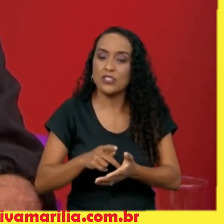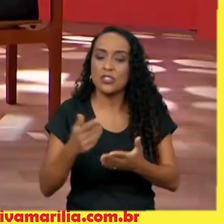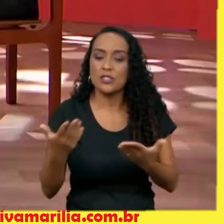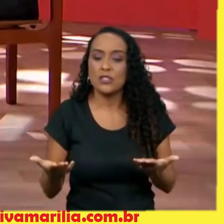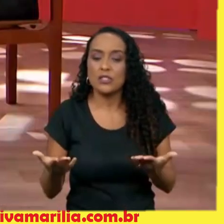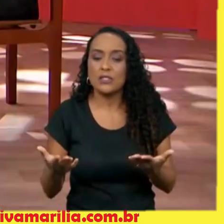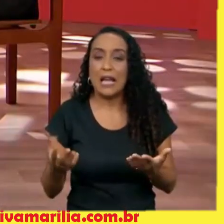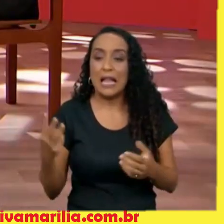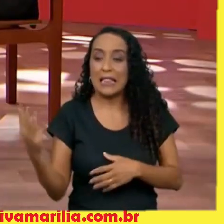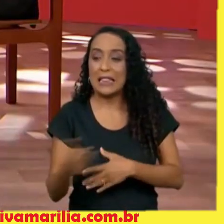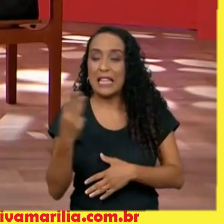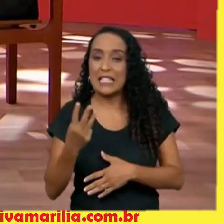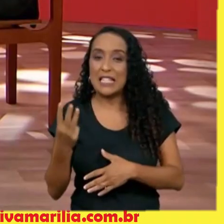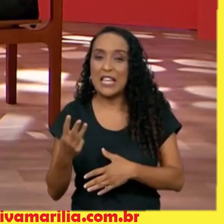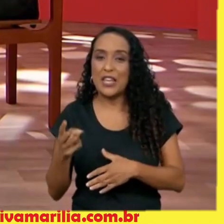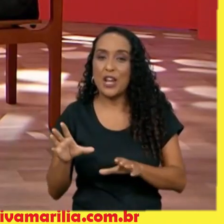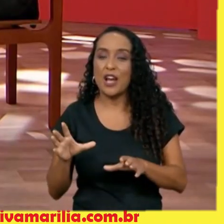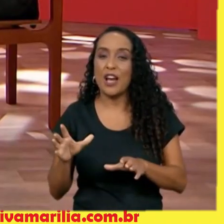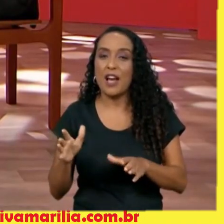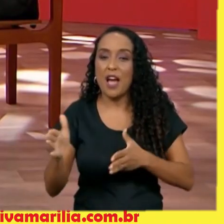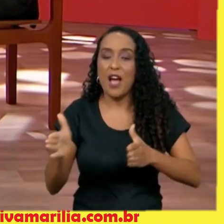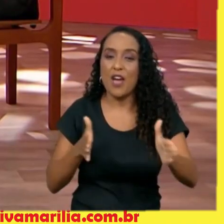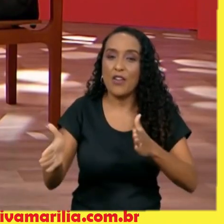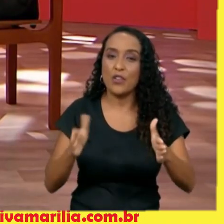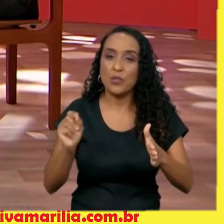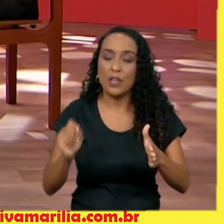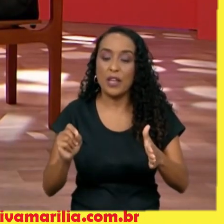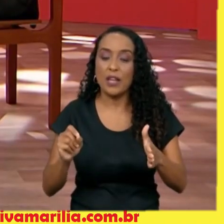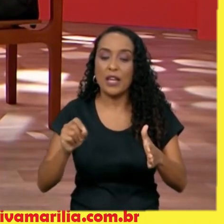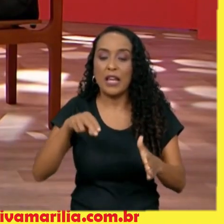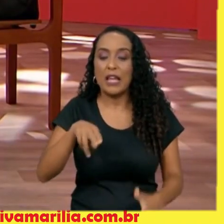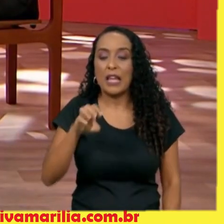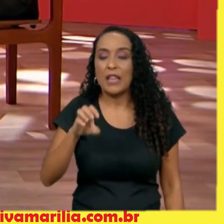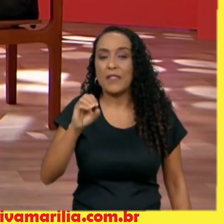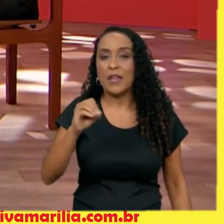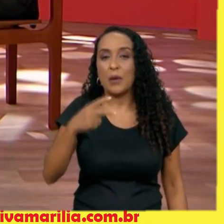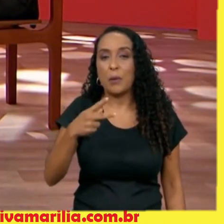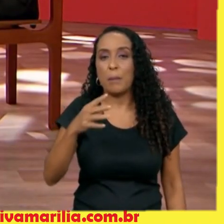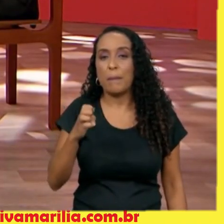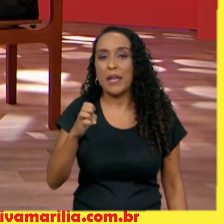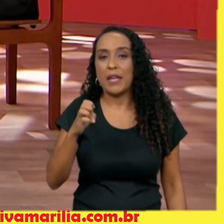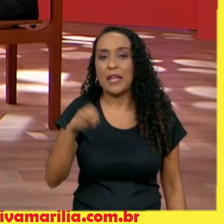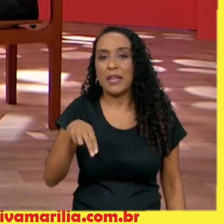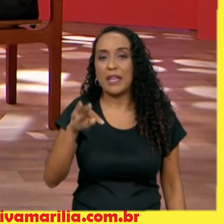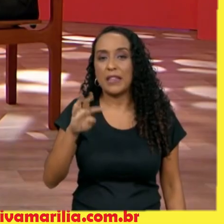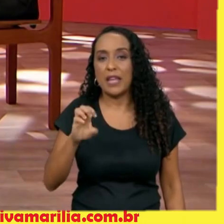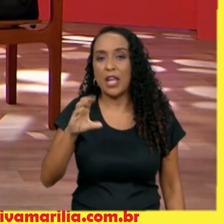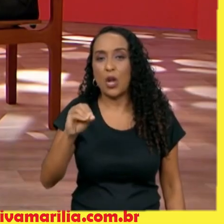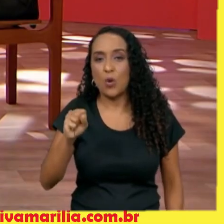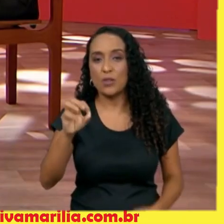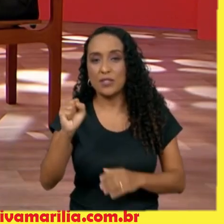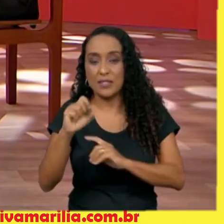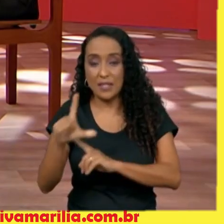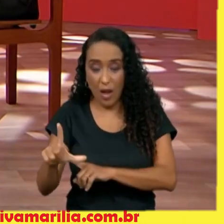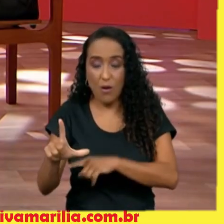a terceira onda, como se chama, dessa onda que vai ser neopentecostal, né? E que é extremamente influente, inclusive